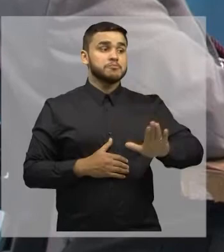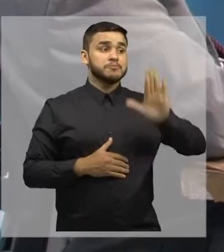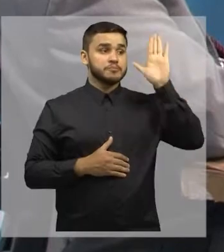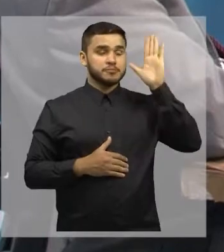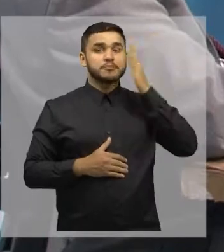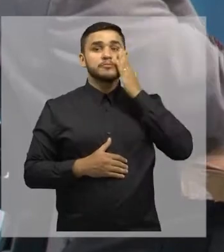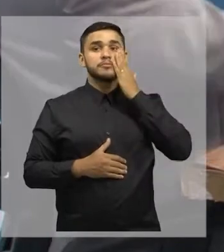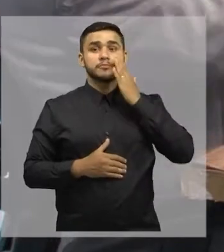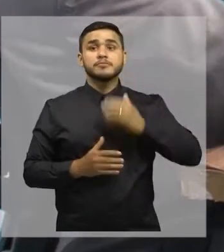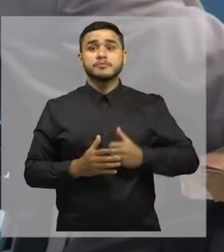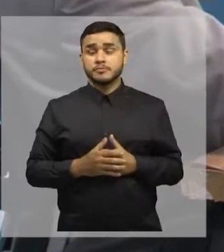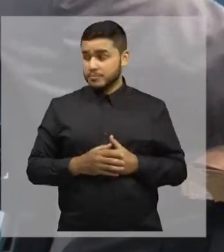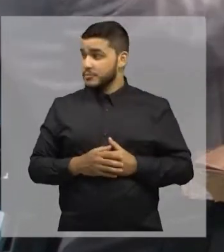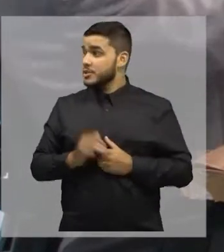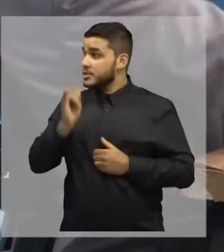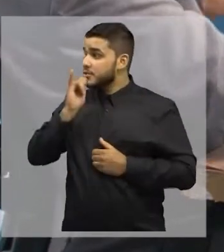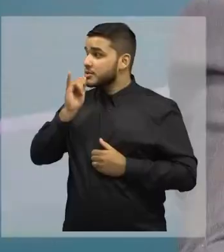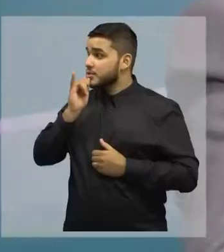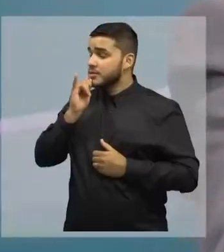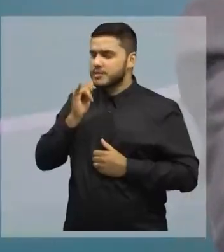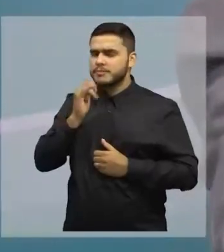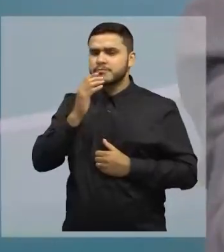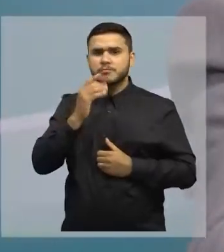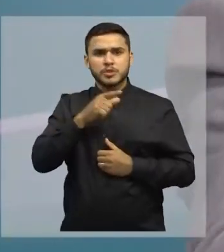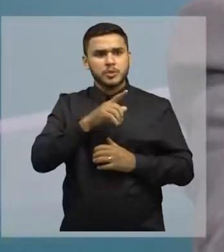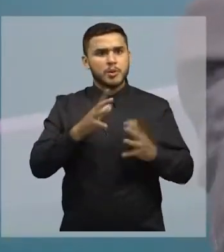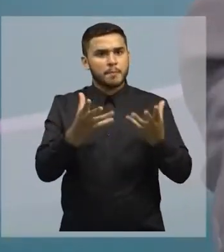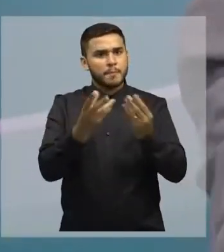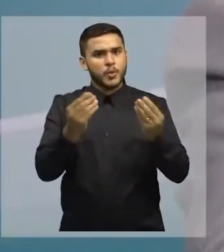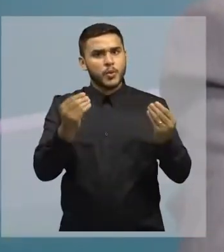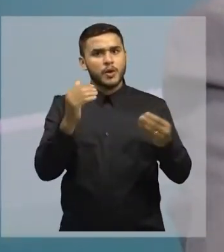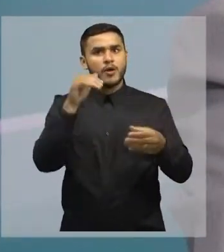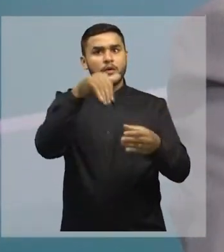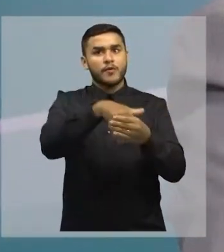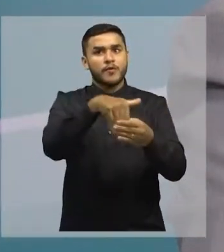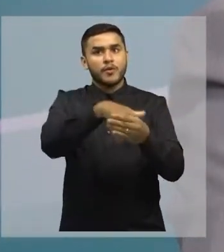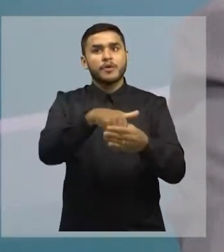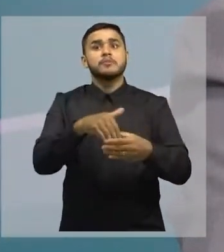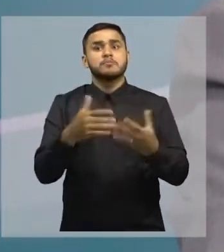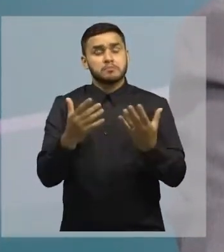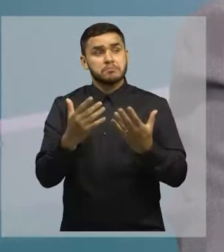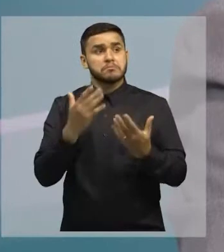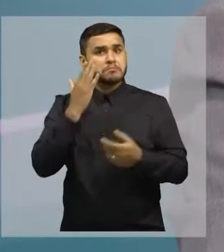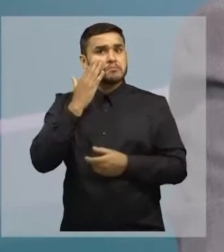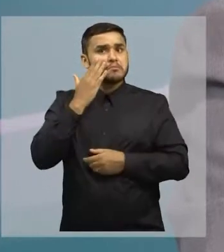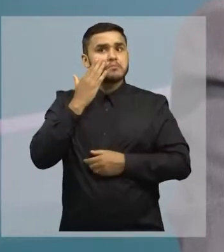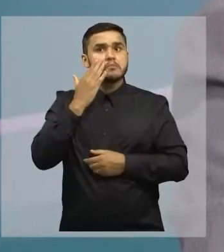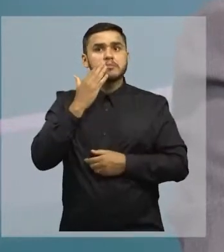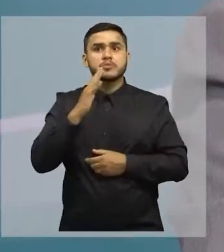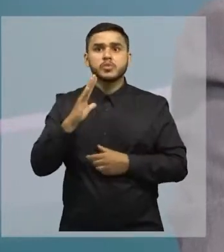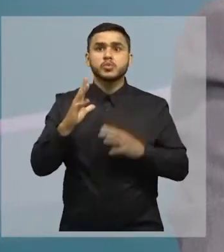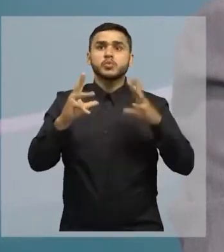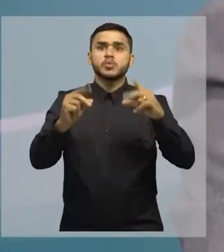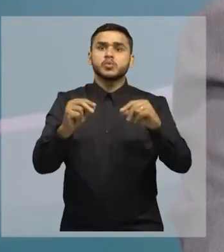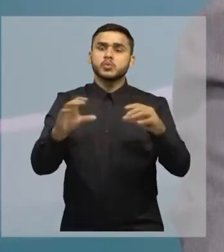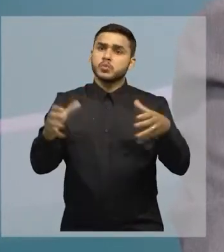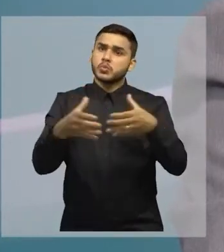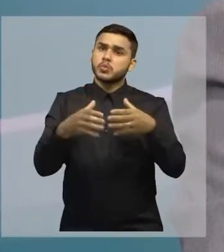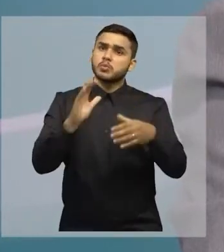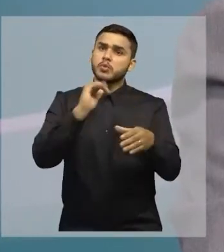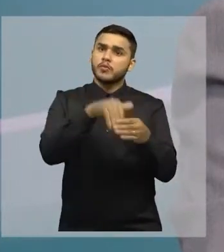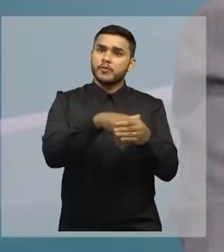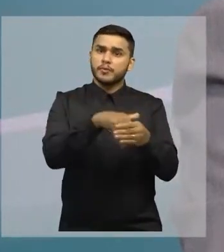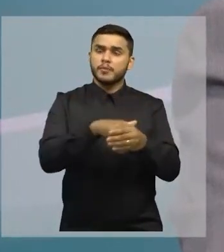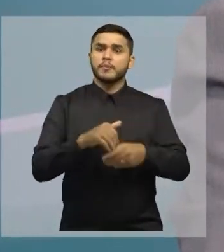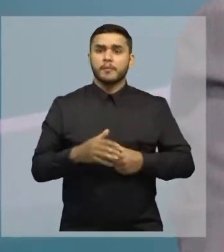o dos evangélicos, muito fechado, né? Ele tem um voto muito fechado. Então, é difícil você imaginar cenário.